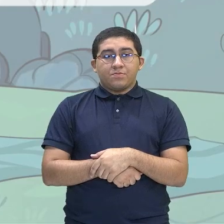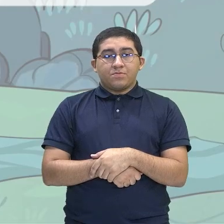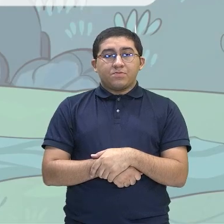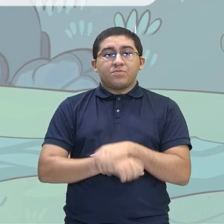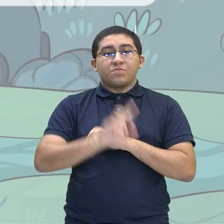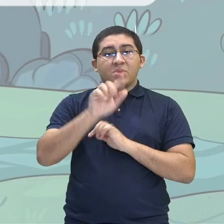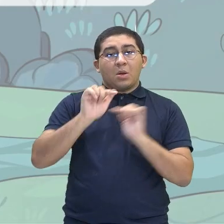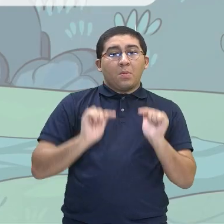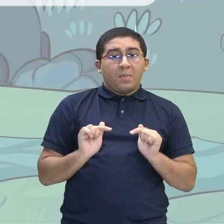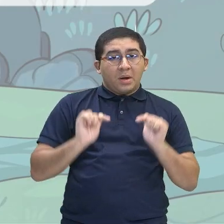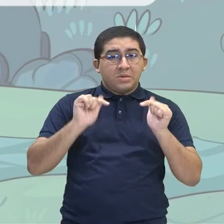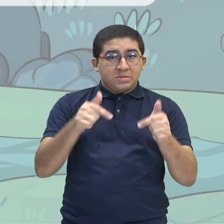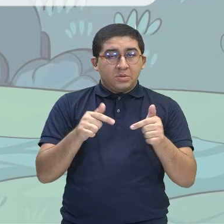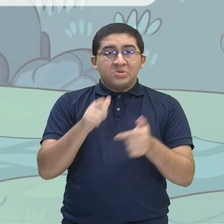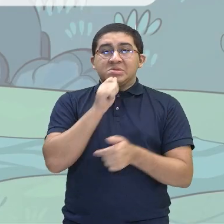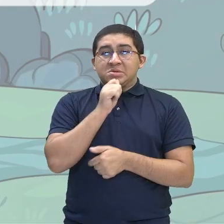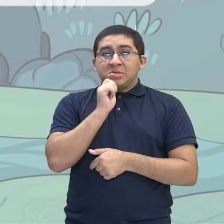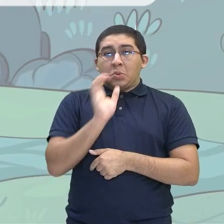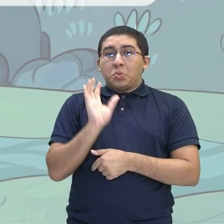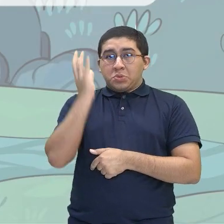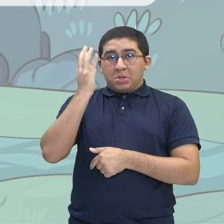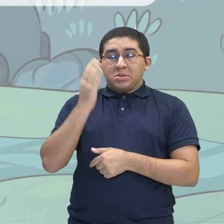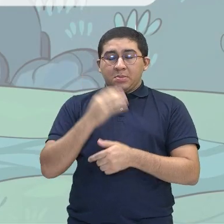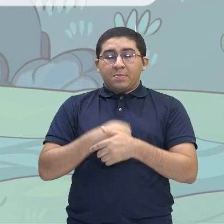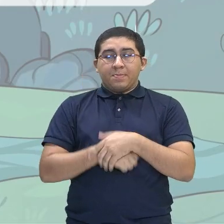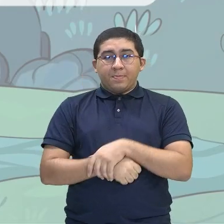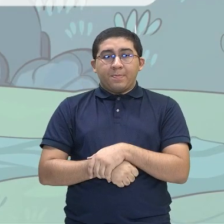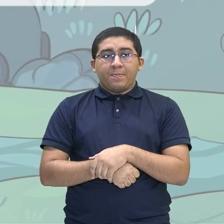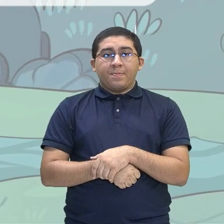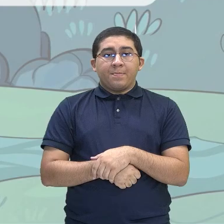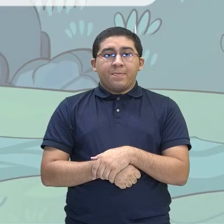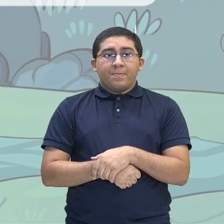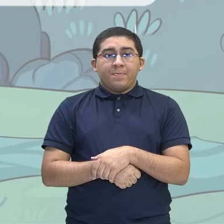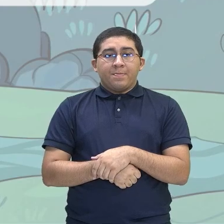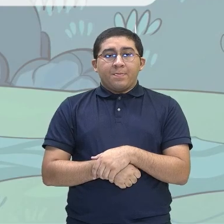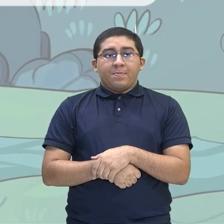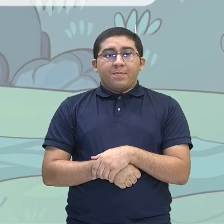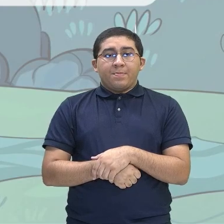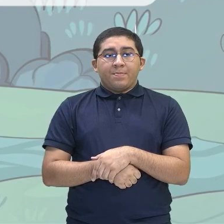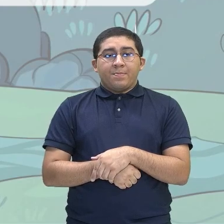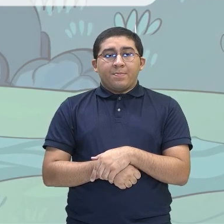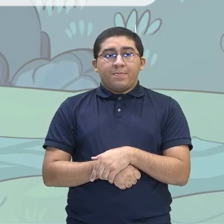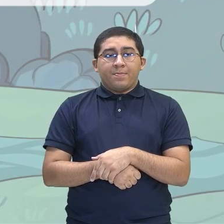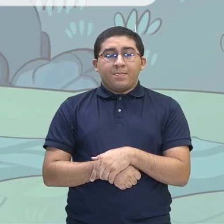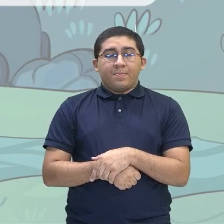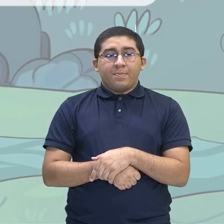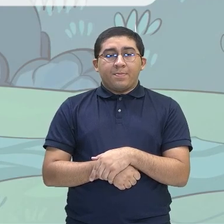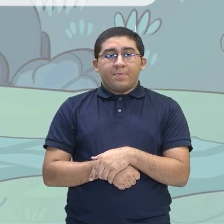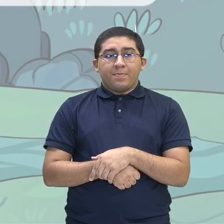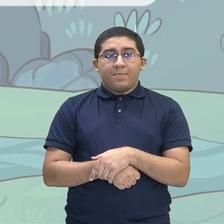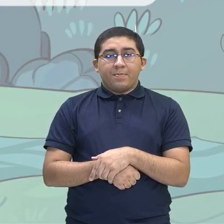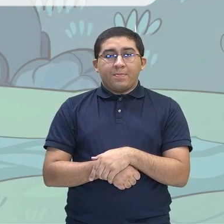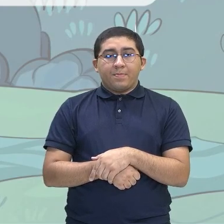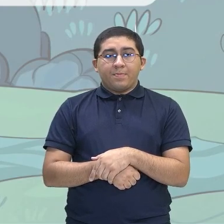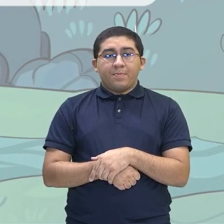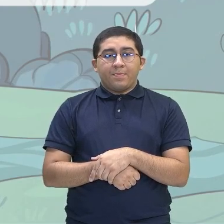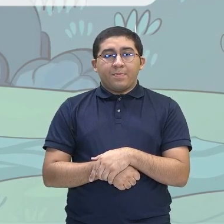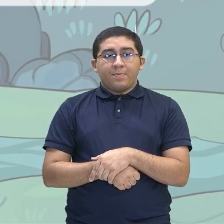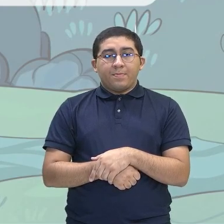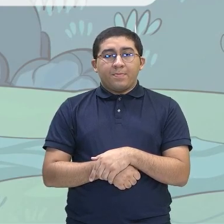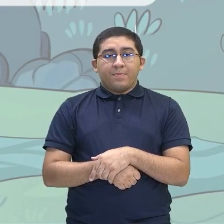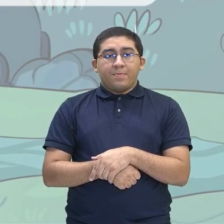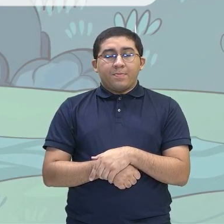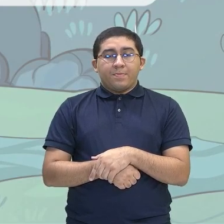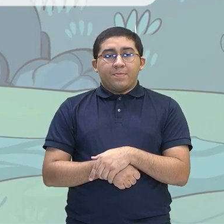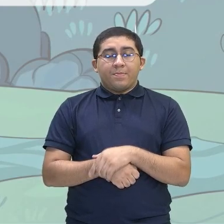que está em andamento, que estava acontecendo naquele momento. Observem que no past continuous